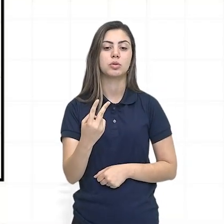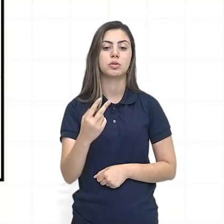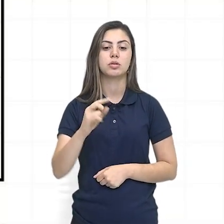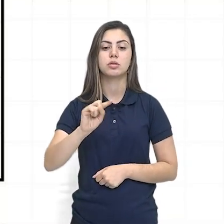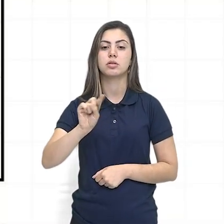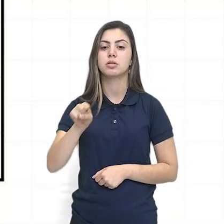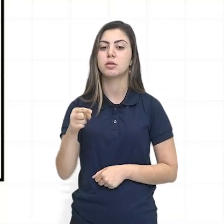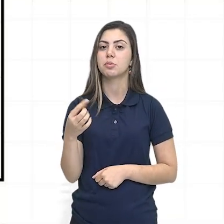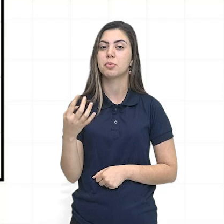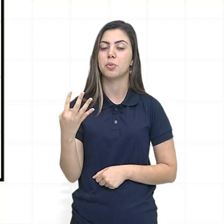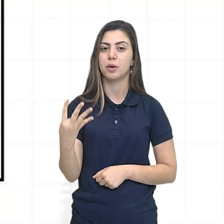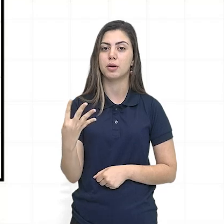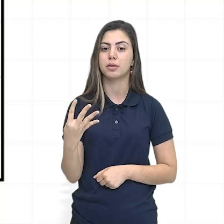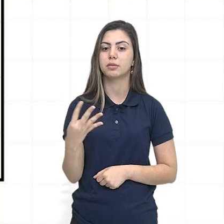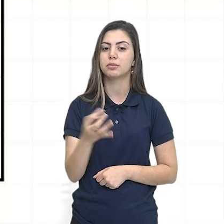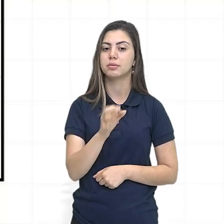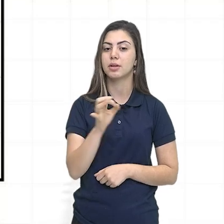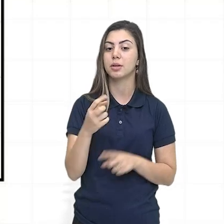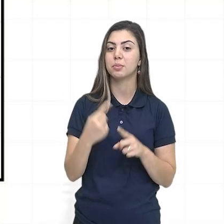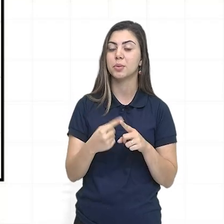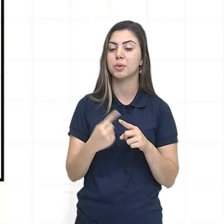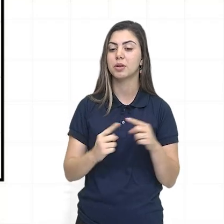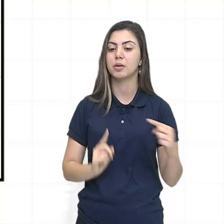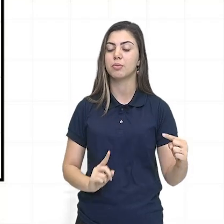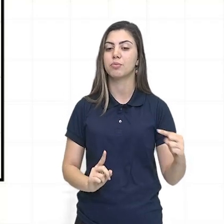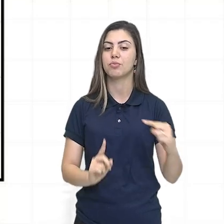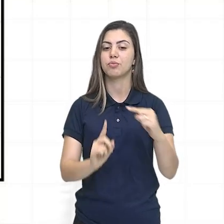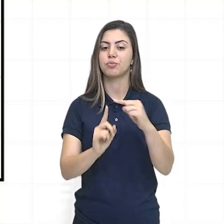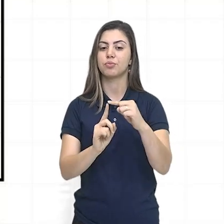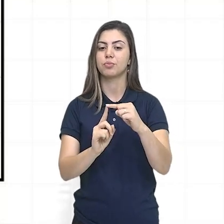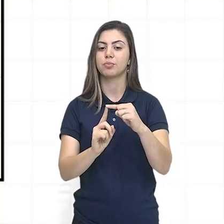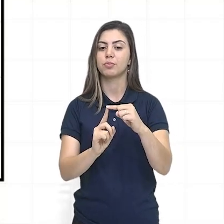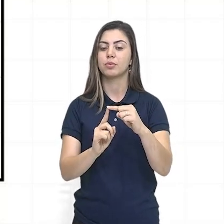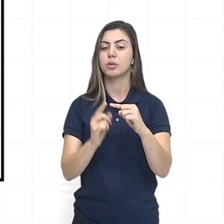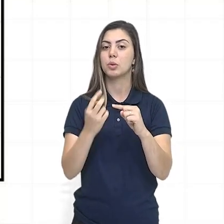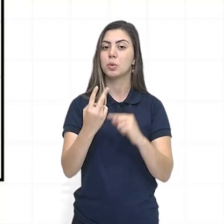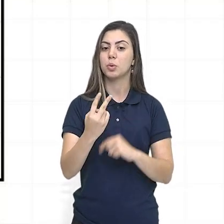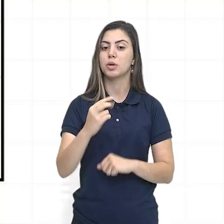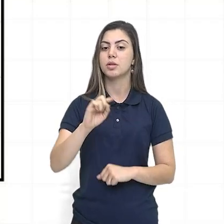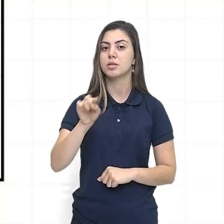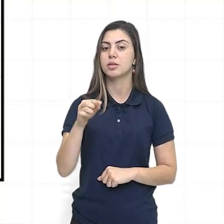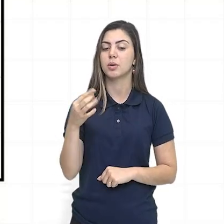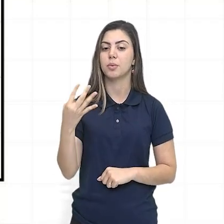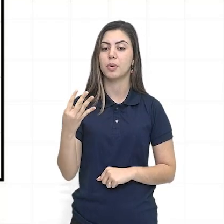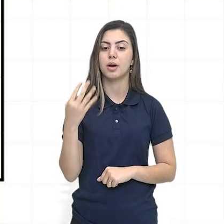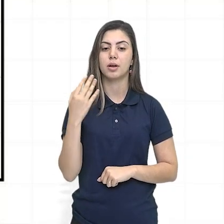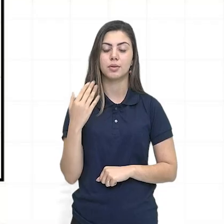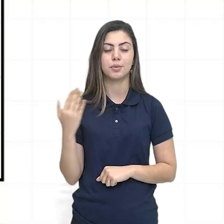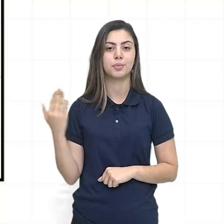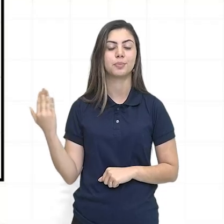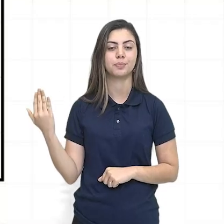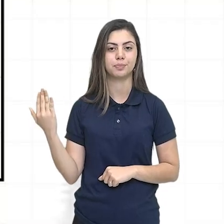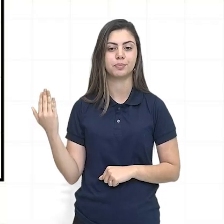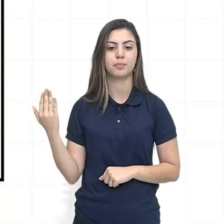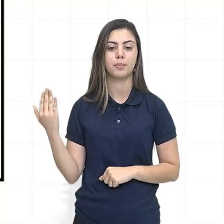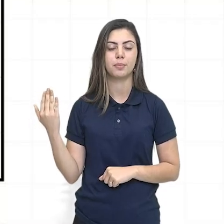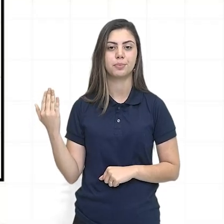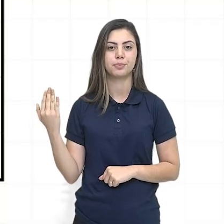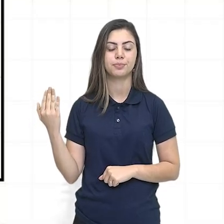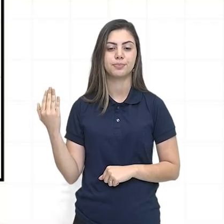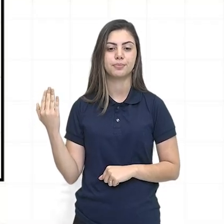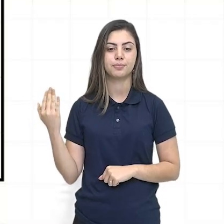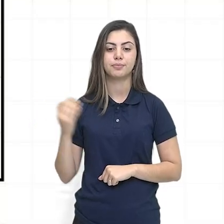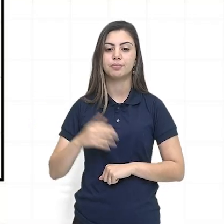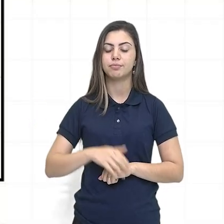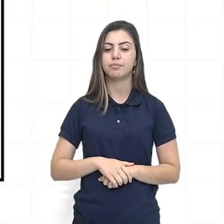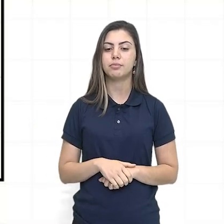e 4. Olha aqui, ó. 2, ó. E